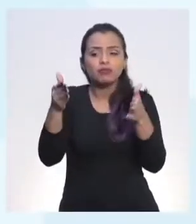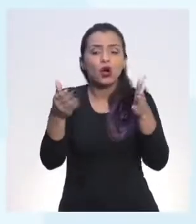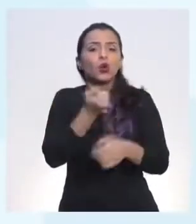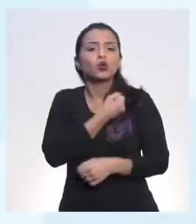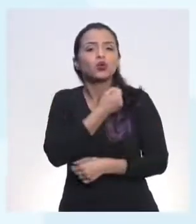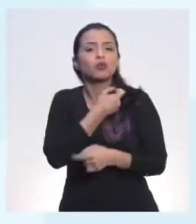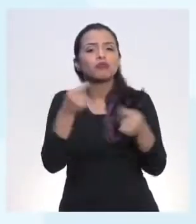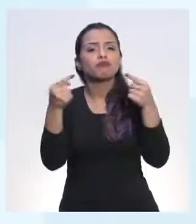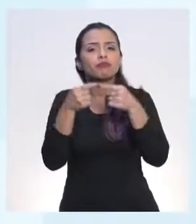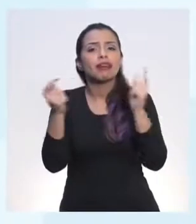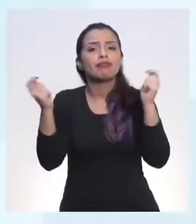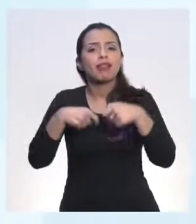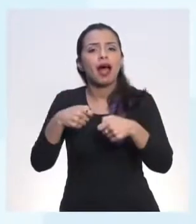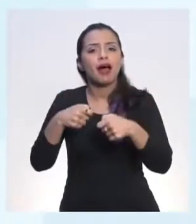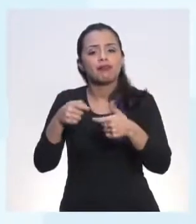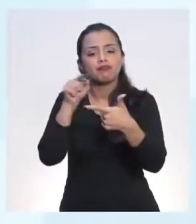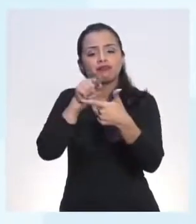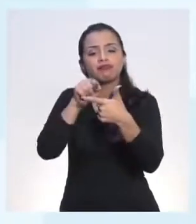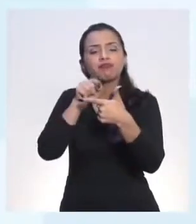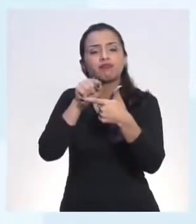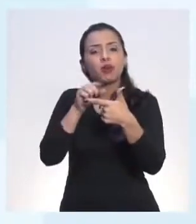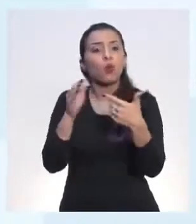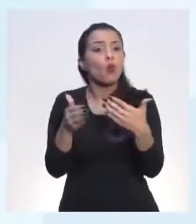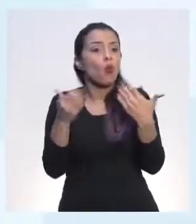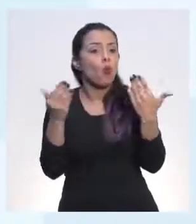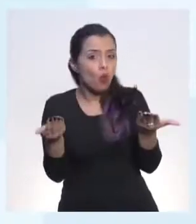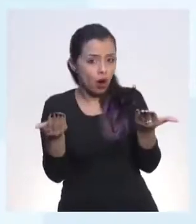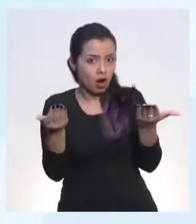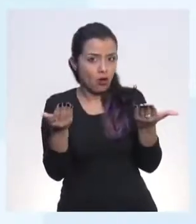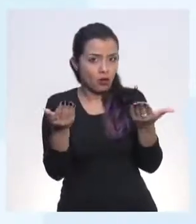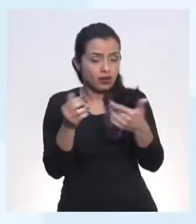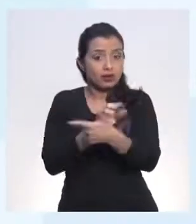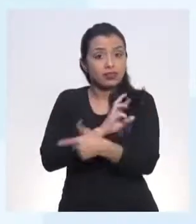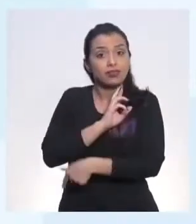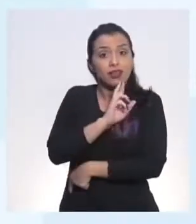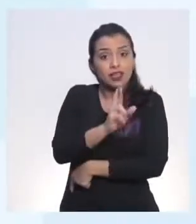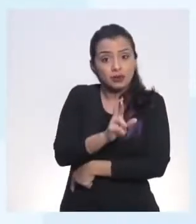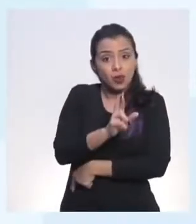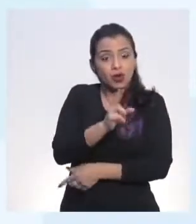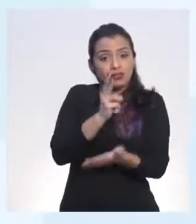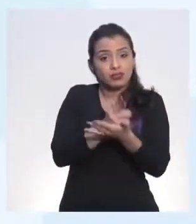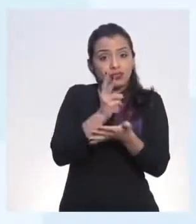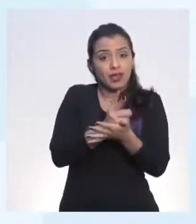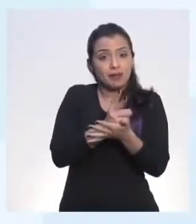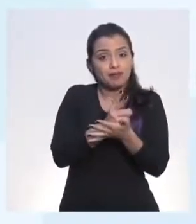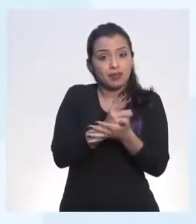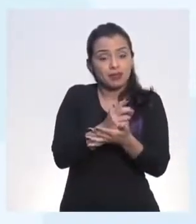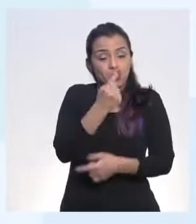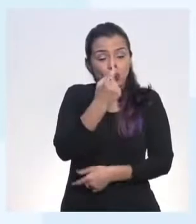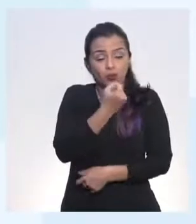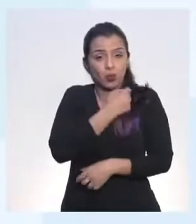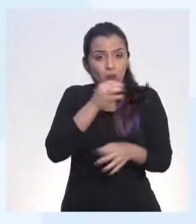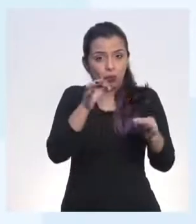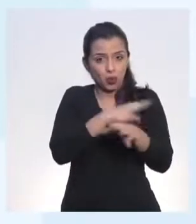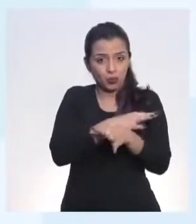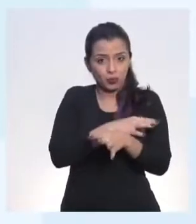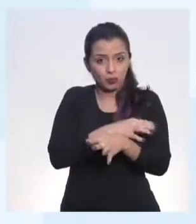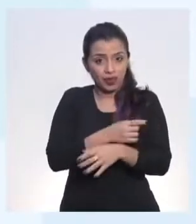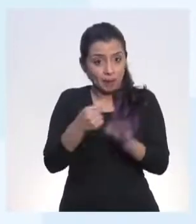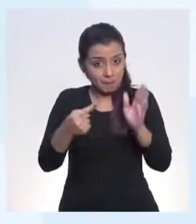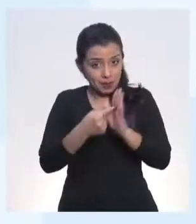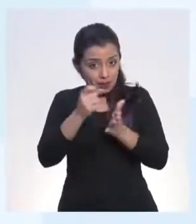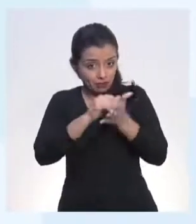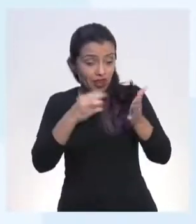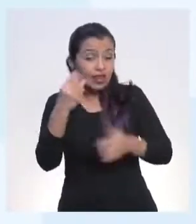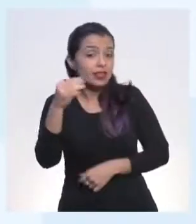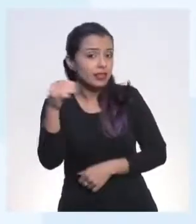aí será os divisores, né, Ale? Beleza? Certo. Como é a primeira atividade aí, 3 minutinhos para